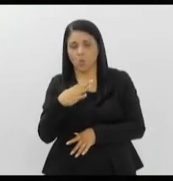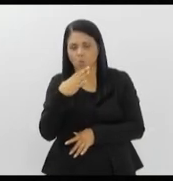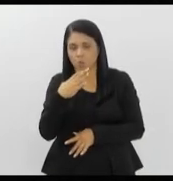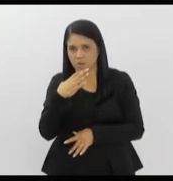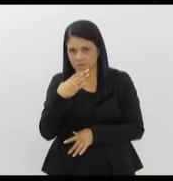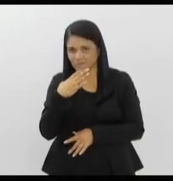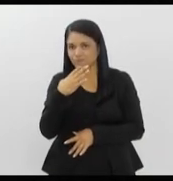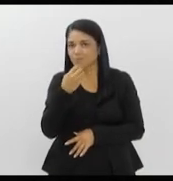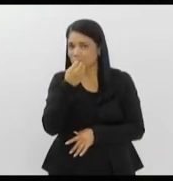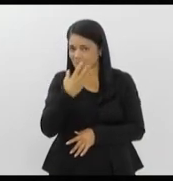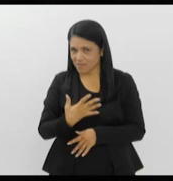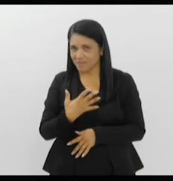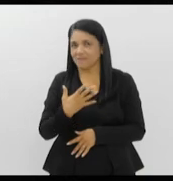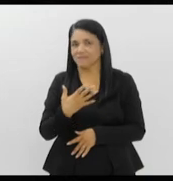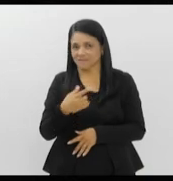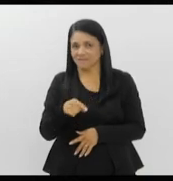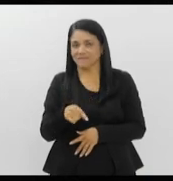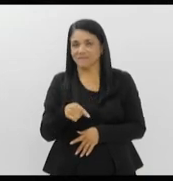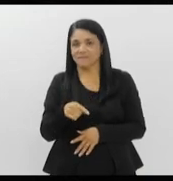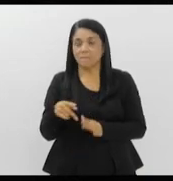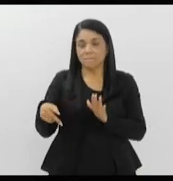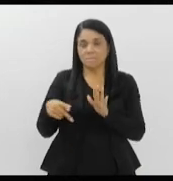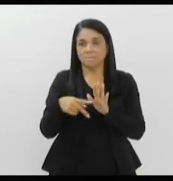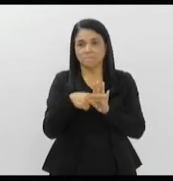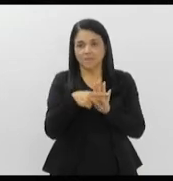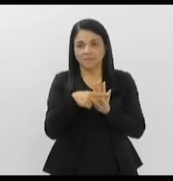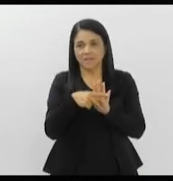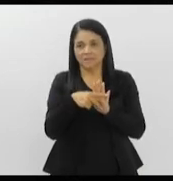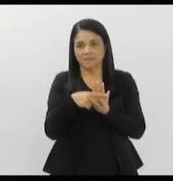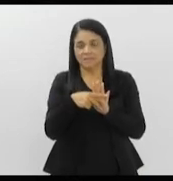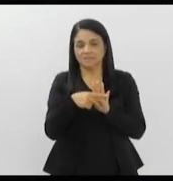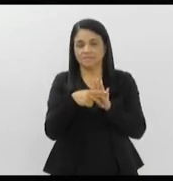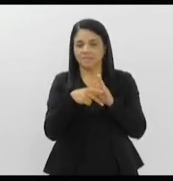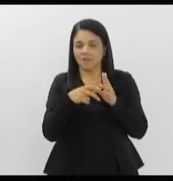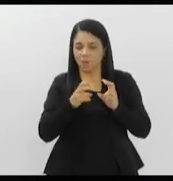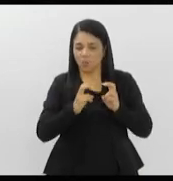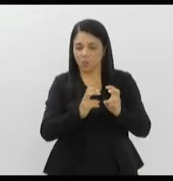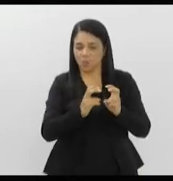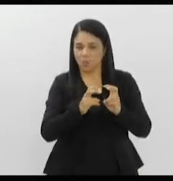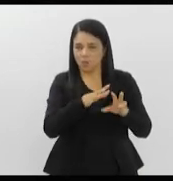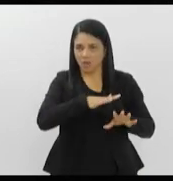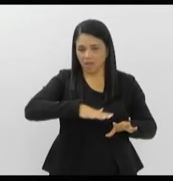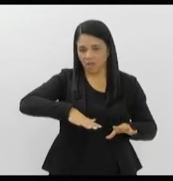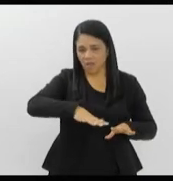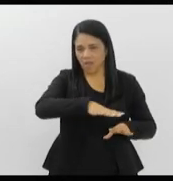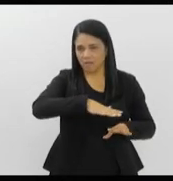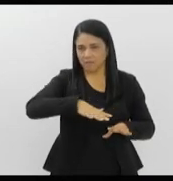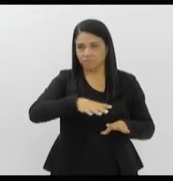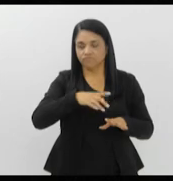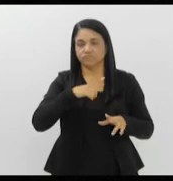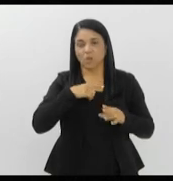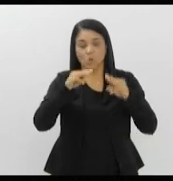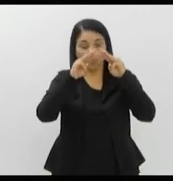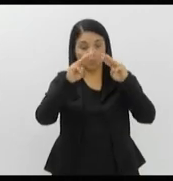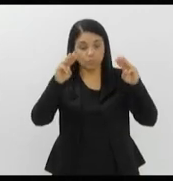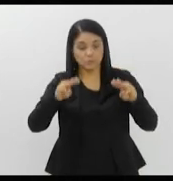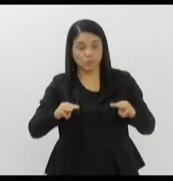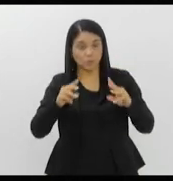mão, que pertence à antiga rede ferroviária. Tem lá, inclusive, o Museu do Trem.